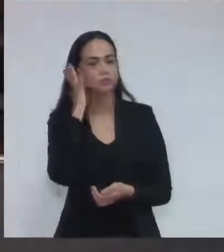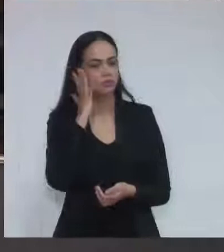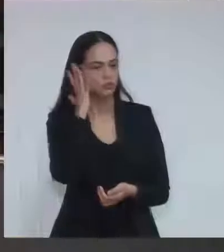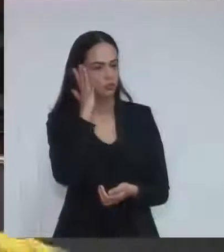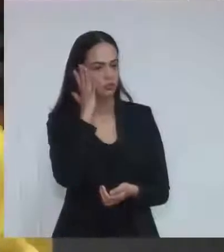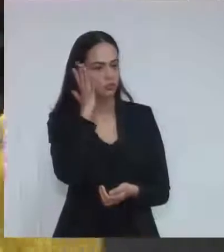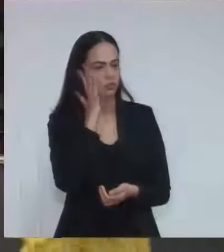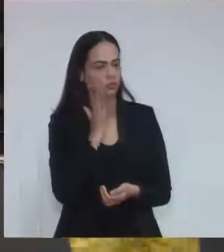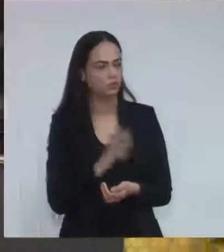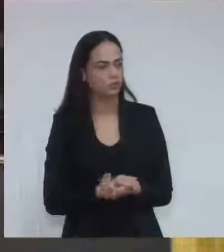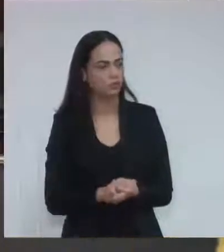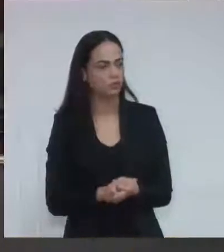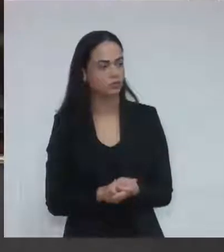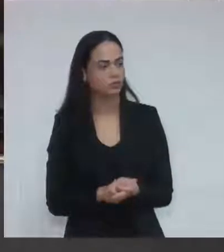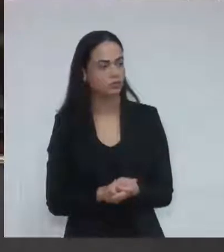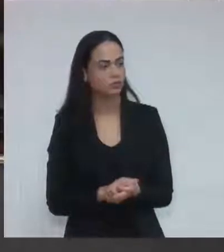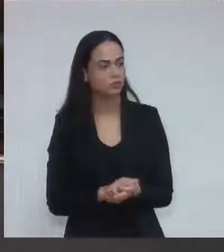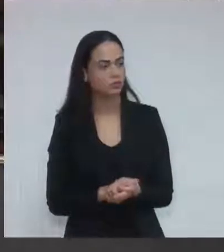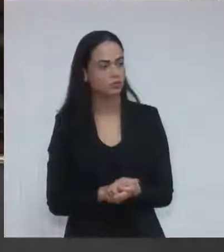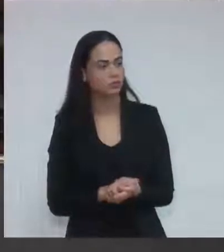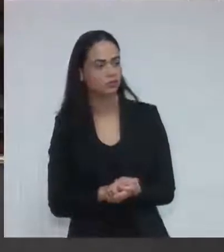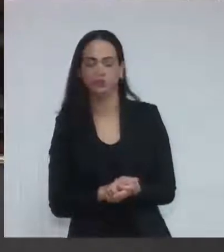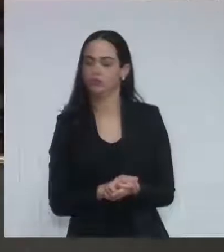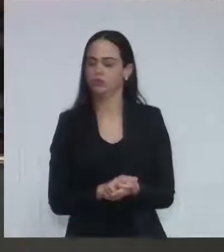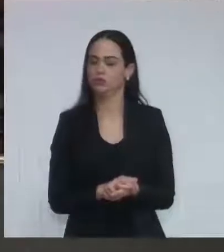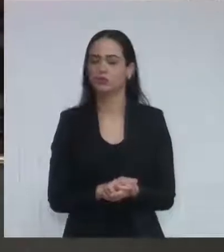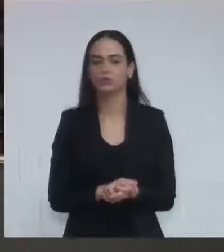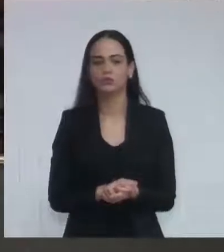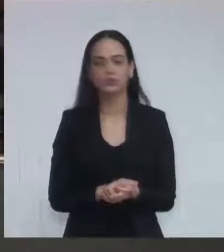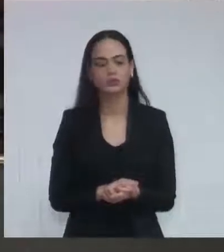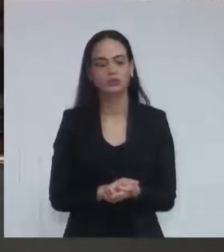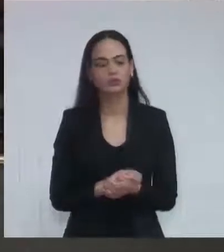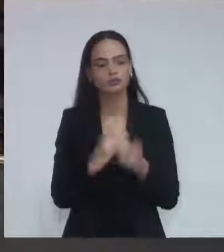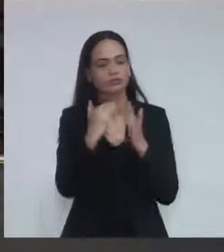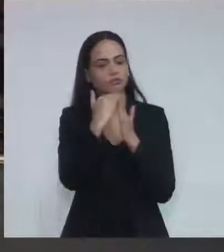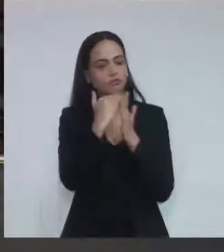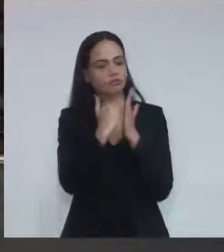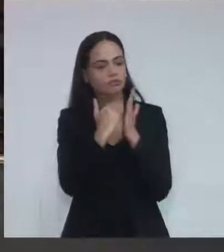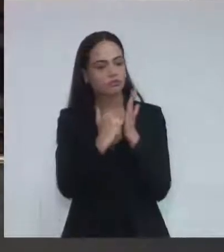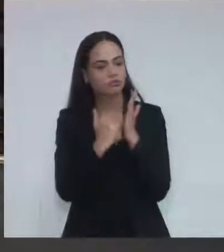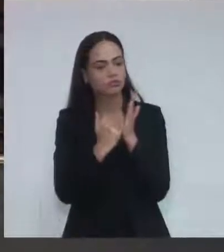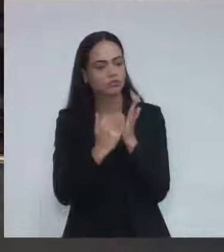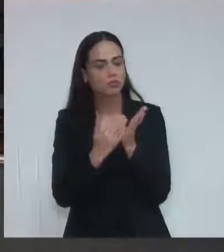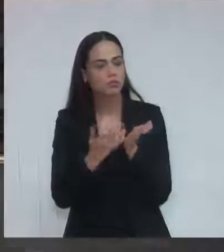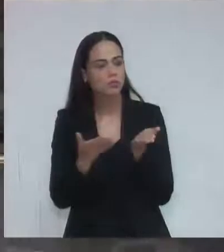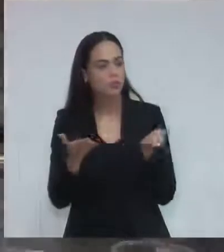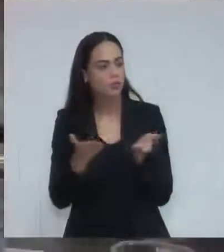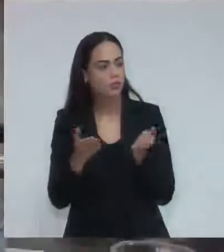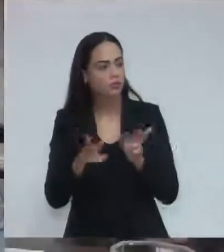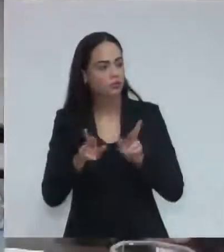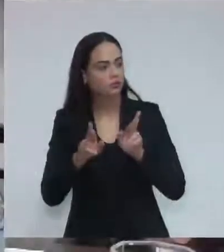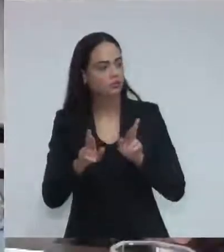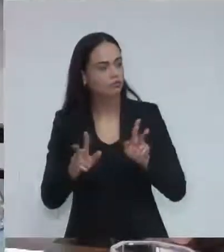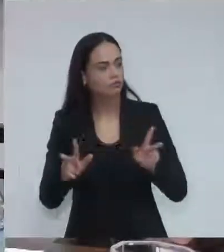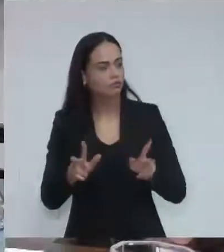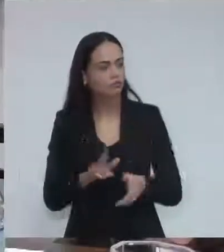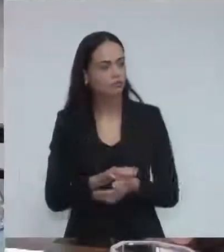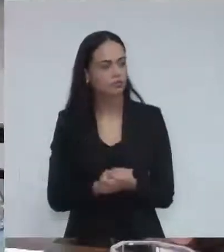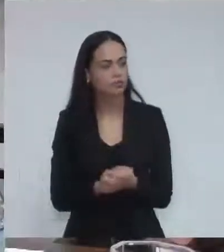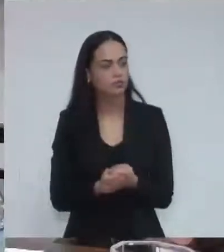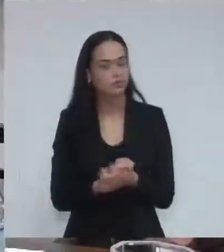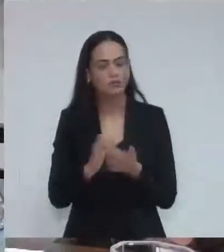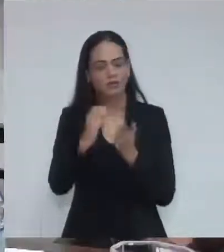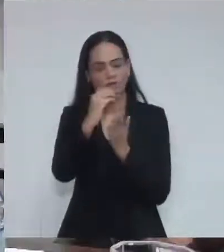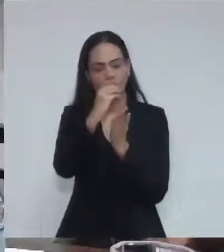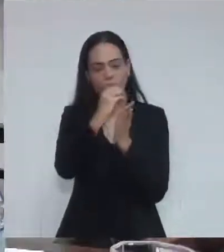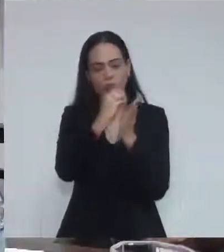Como nós saímos do trâmite cotidiano, né, que é tratado no regimento interno, e foi lido um ofício